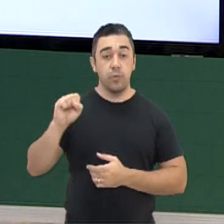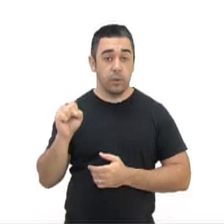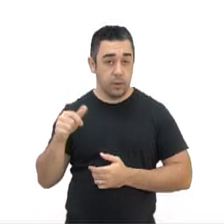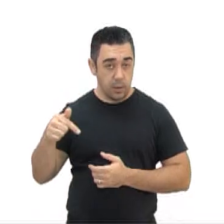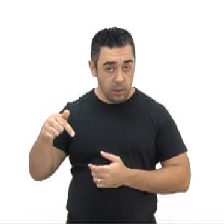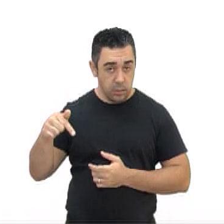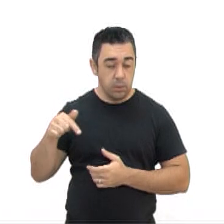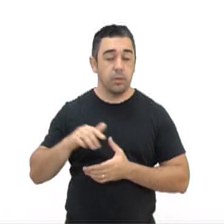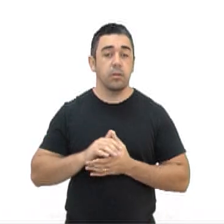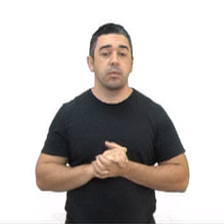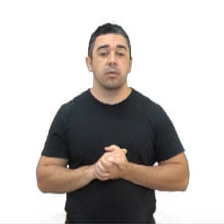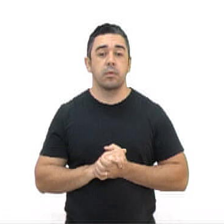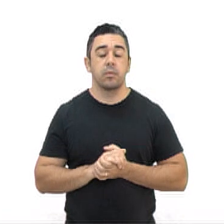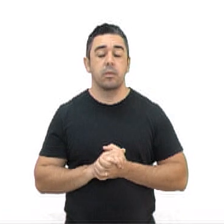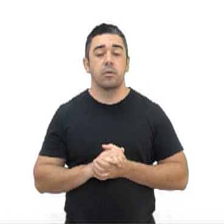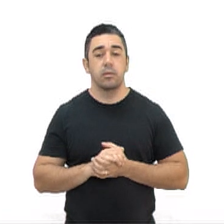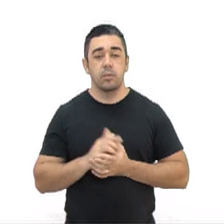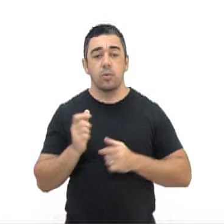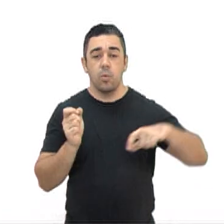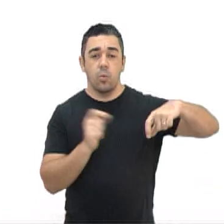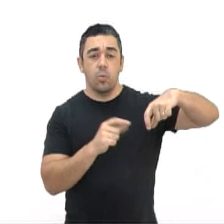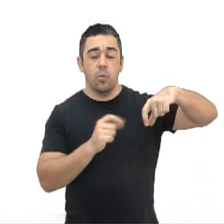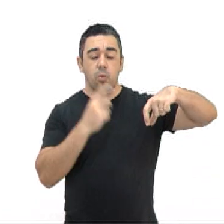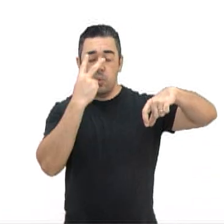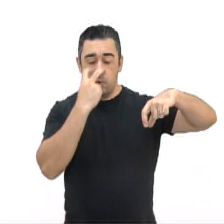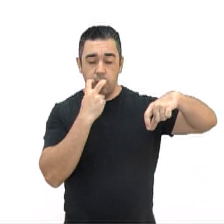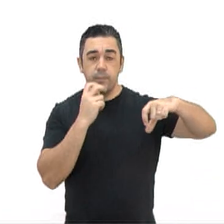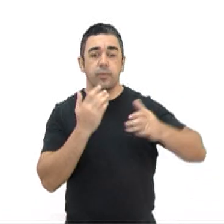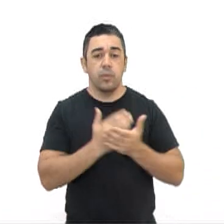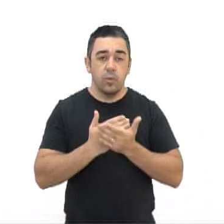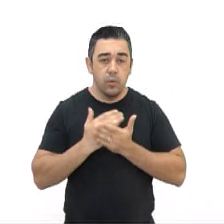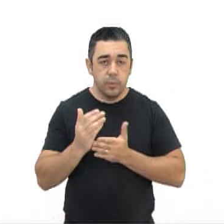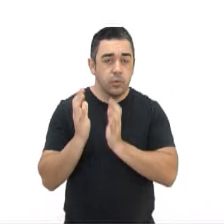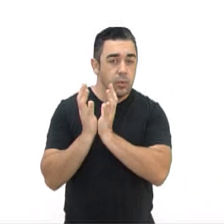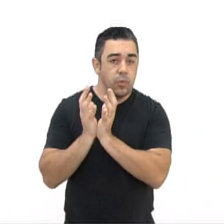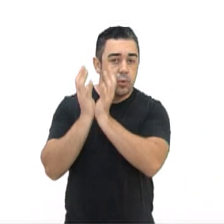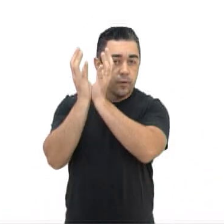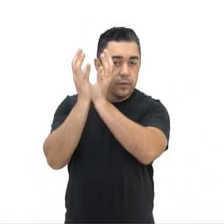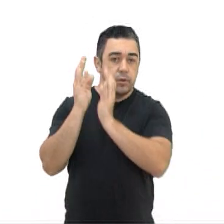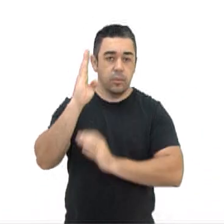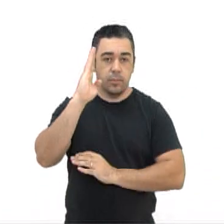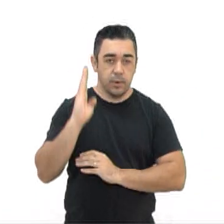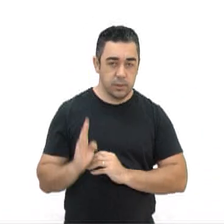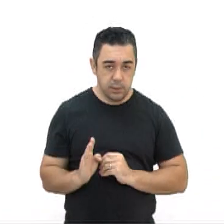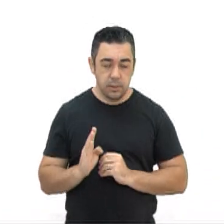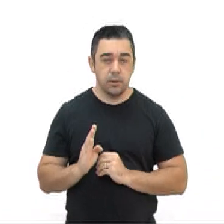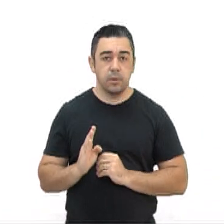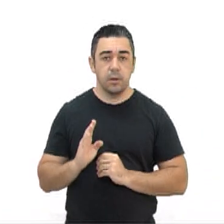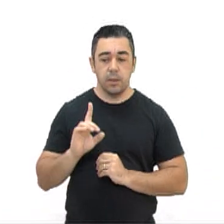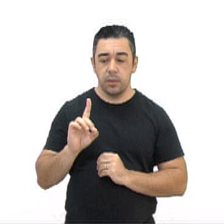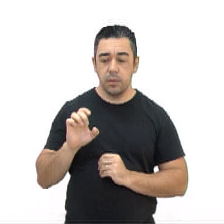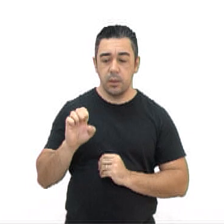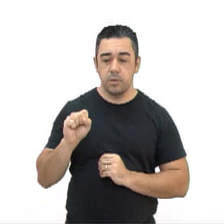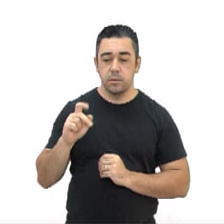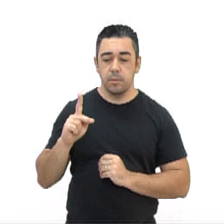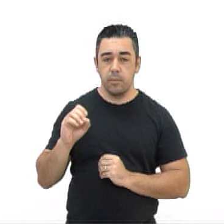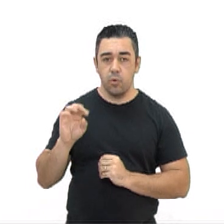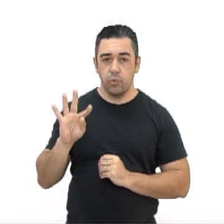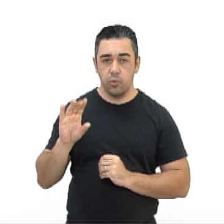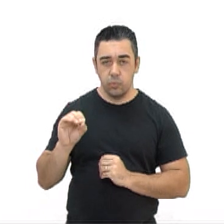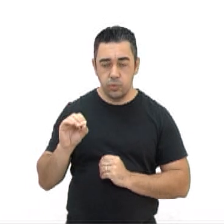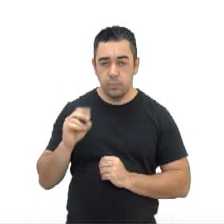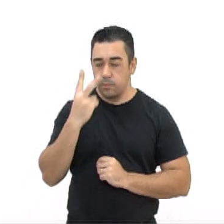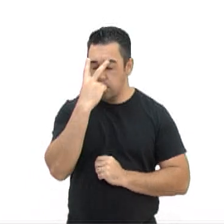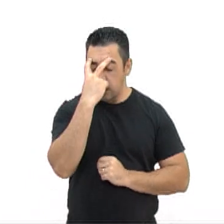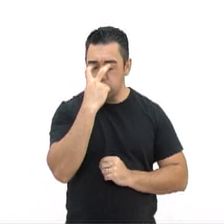1987. A modalidade ela passou a ser administrada pela Confederação Brasileira de Desportos para Deficientes